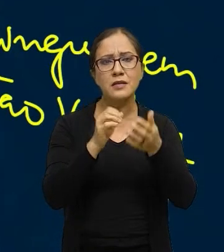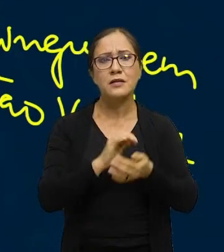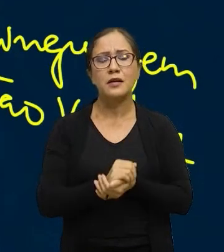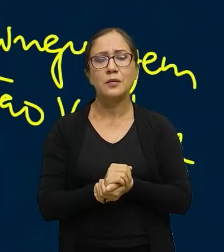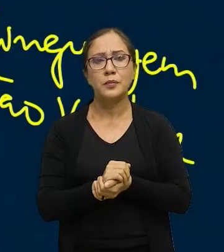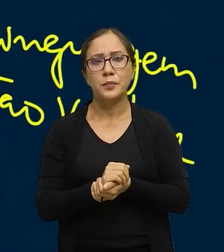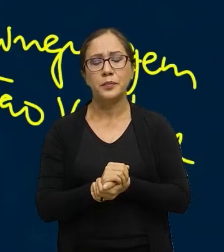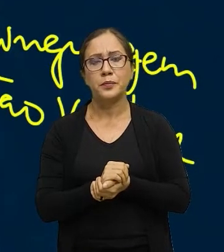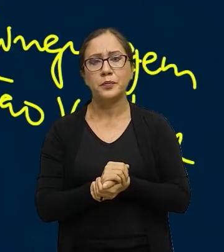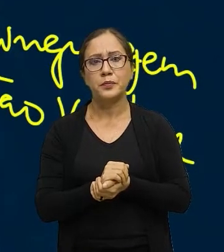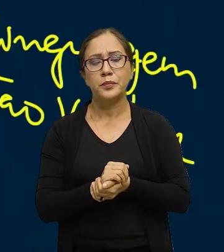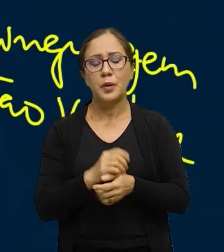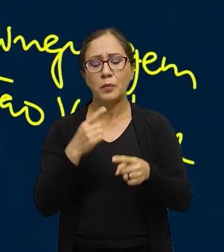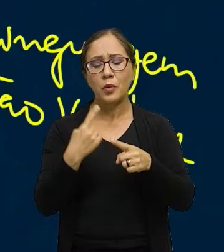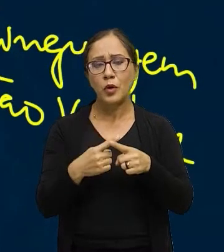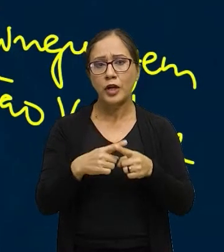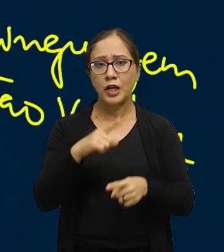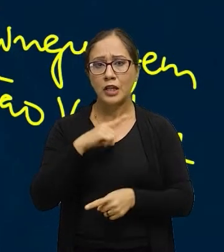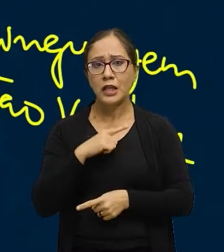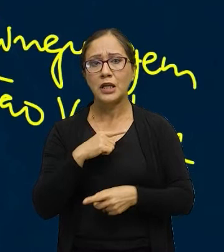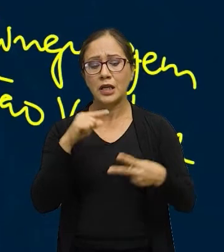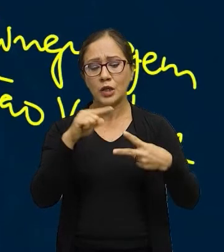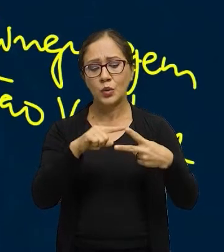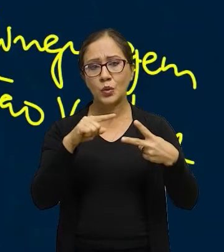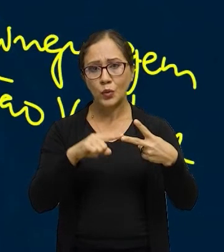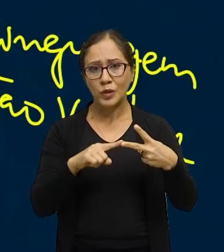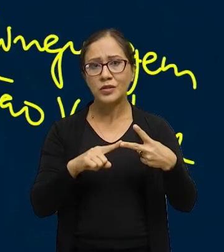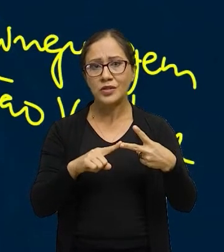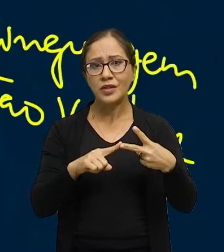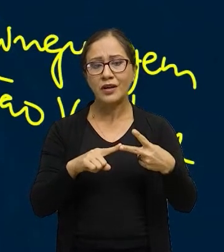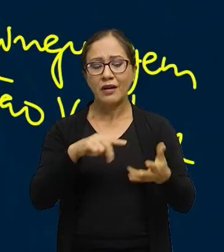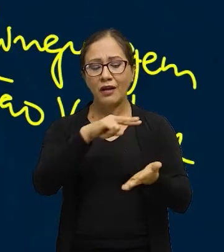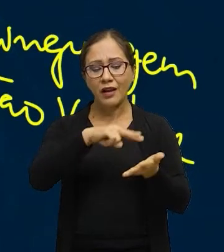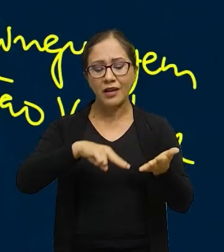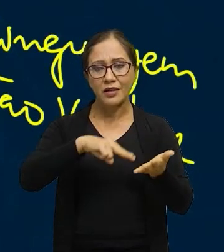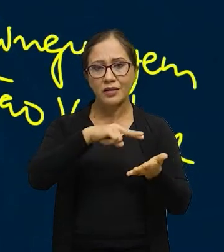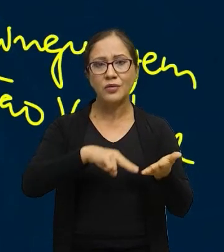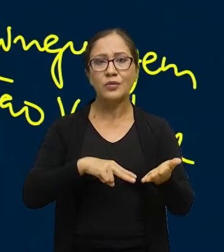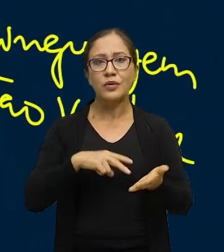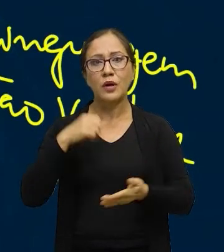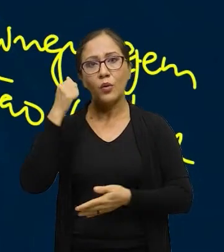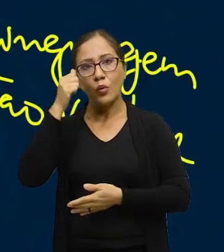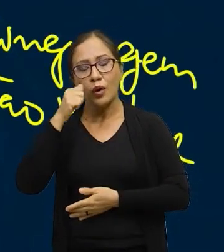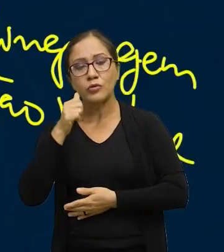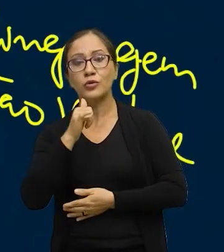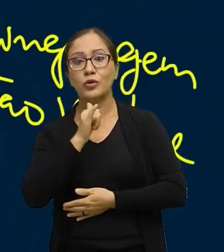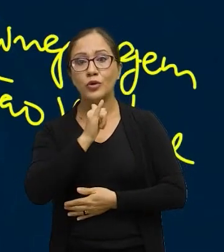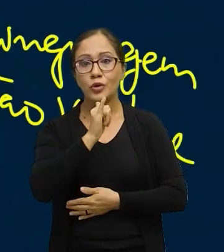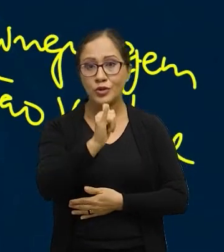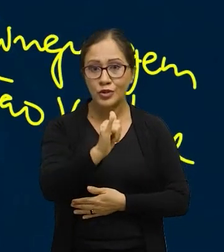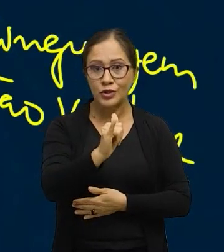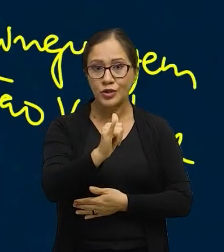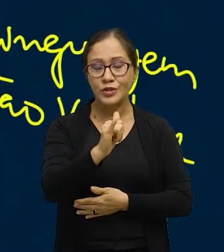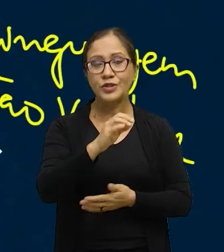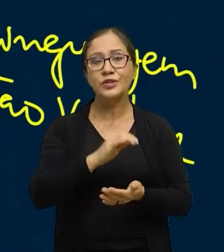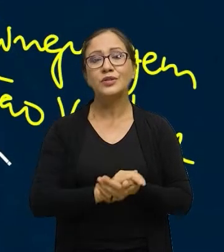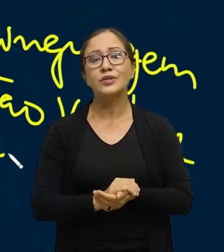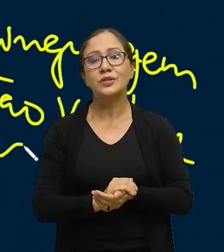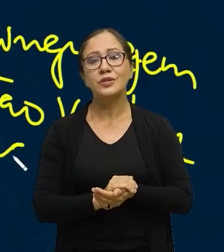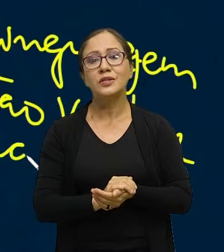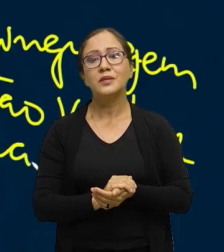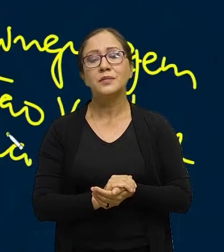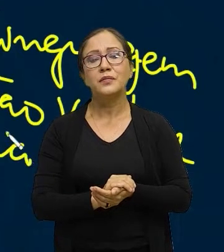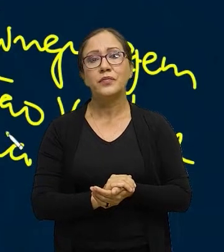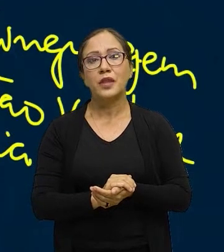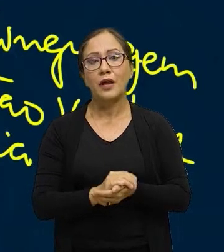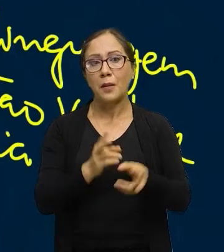Porque existe as duas leituras. O autor conta, né, qual é a aparência para ele,